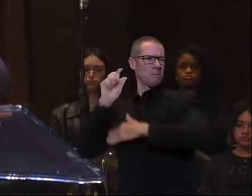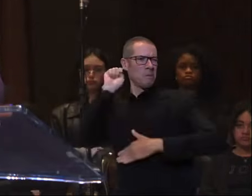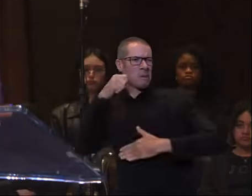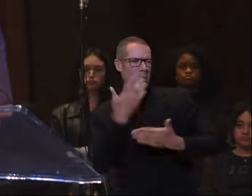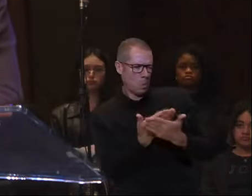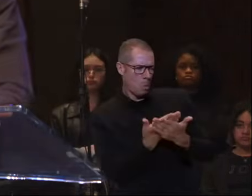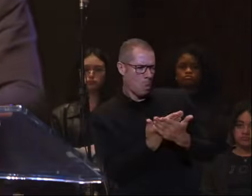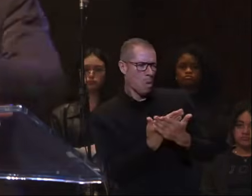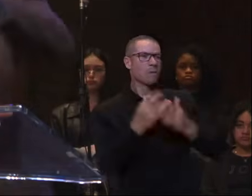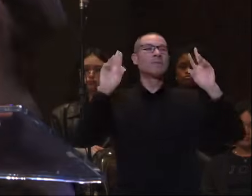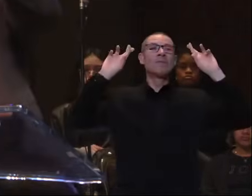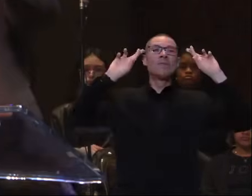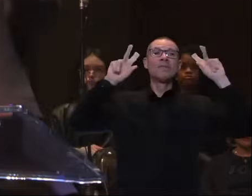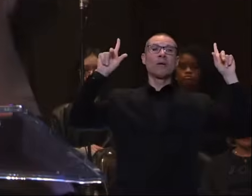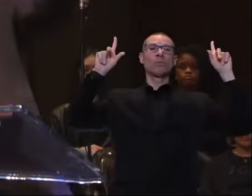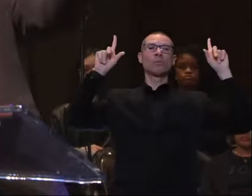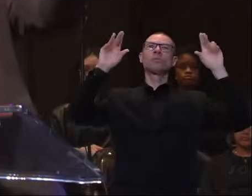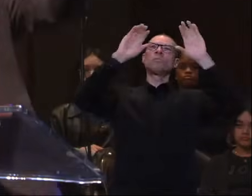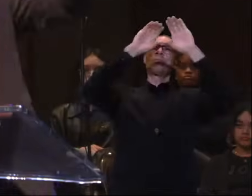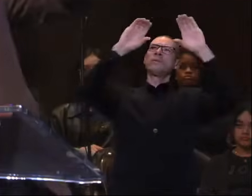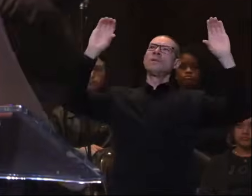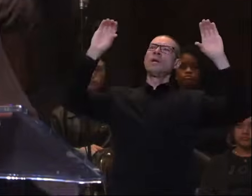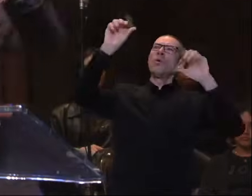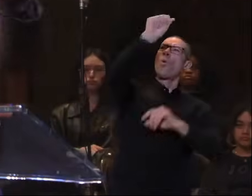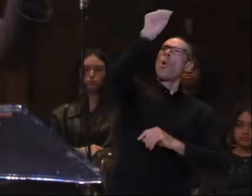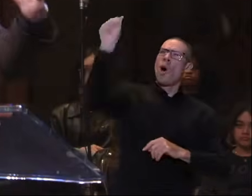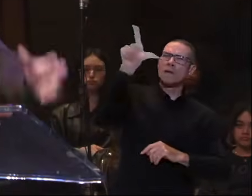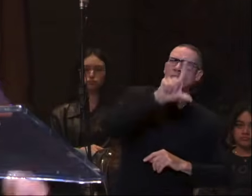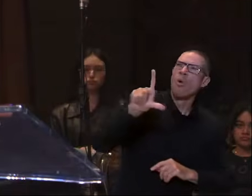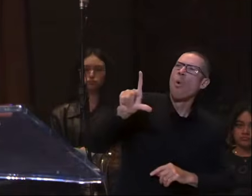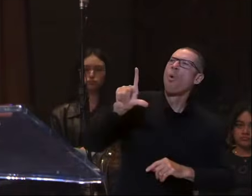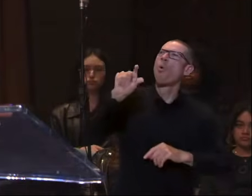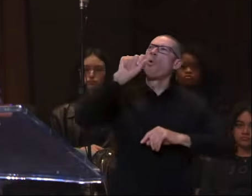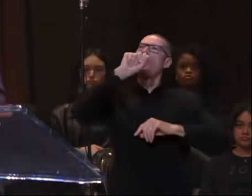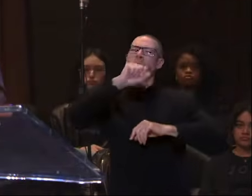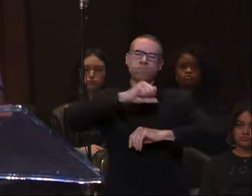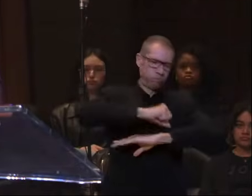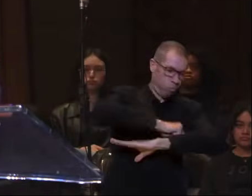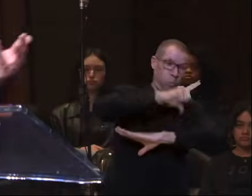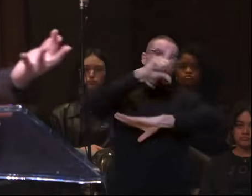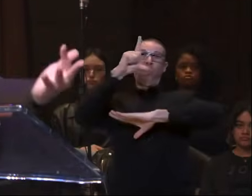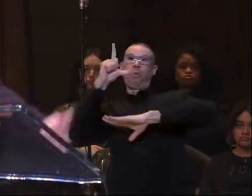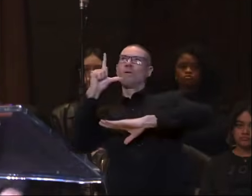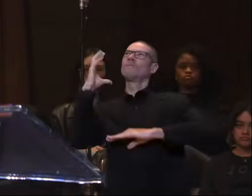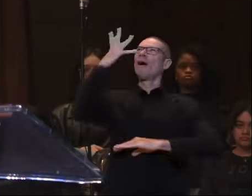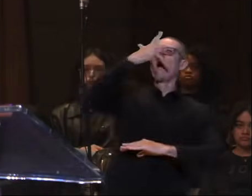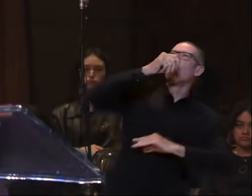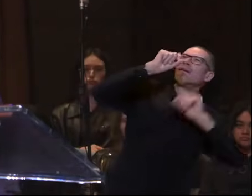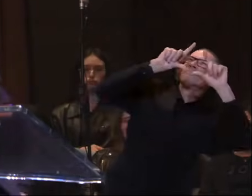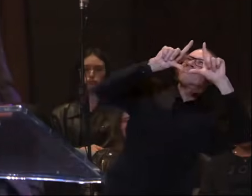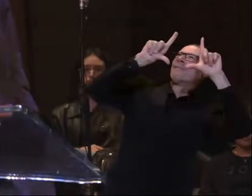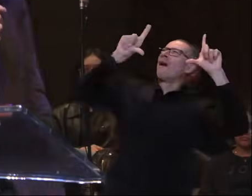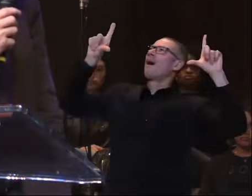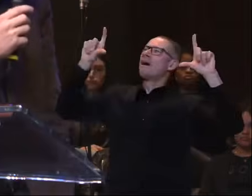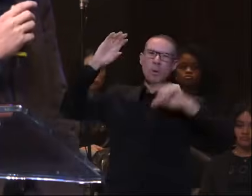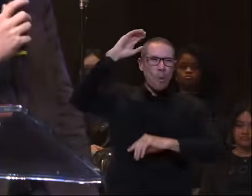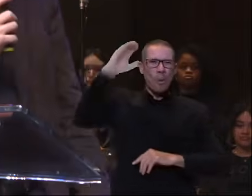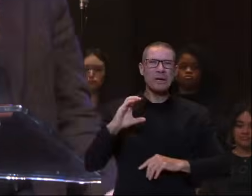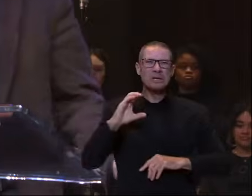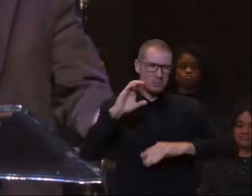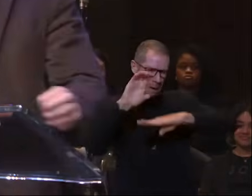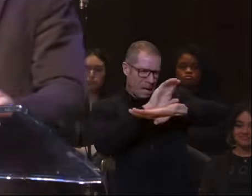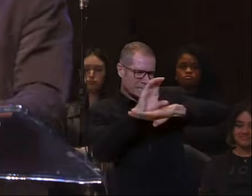da natureza, chamado céu azul, quando você acorda de manhã. Aqui não é bem azul, né? Às vezes é mais